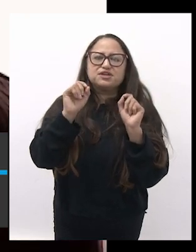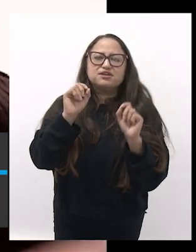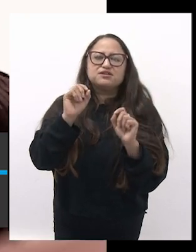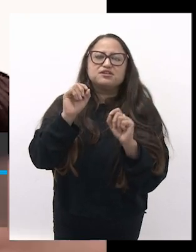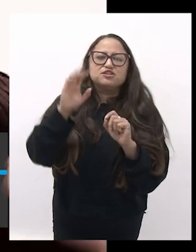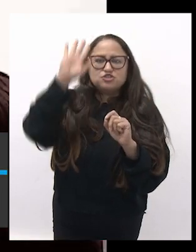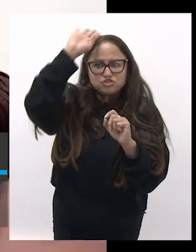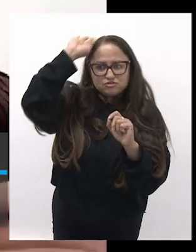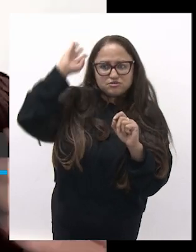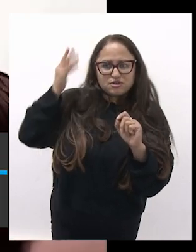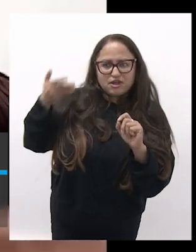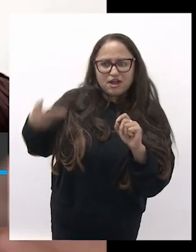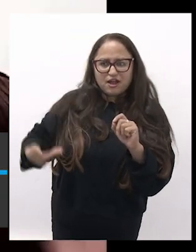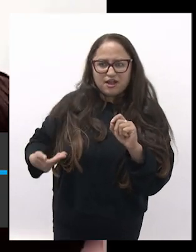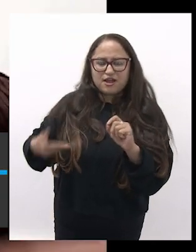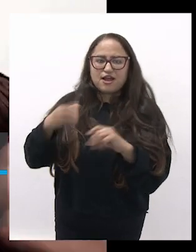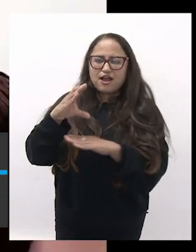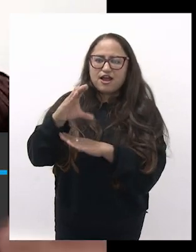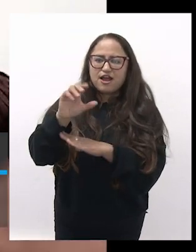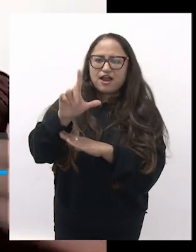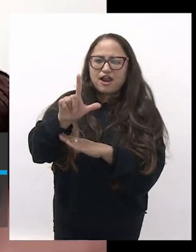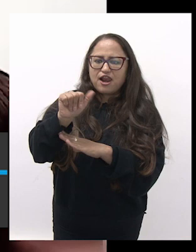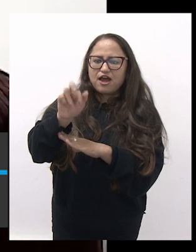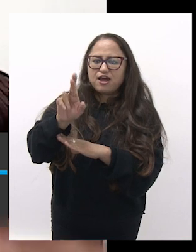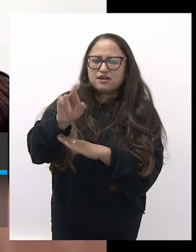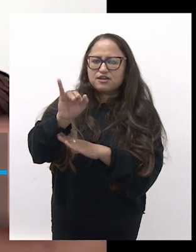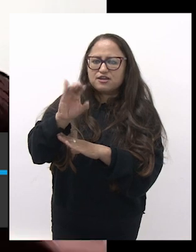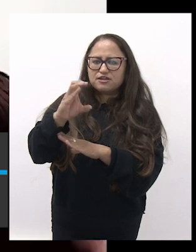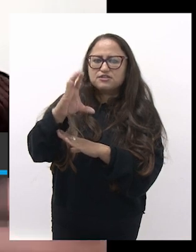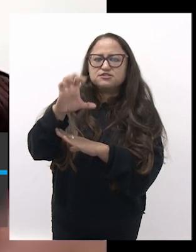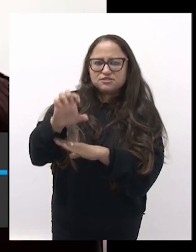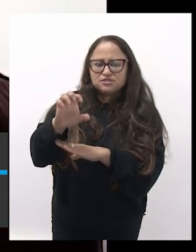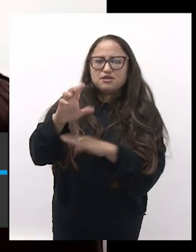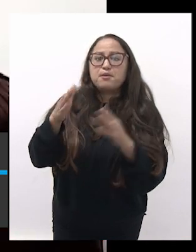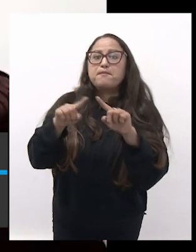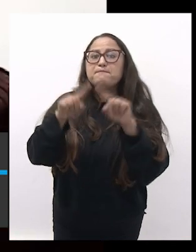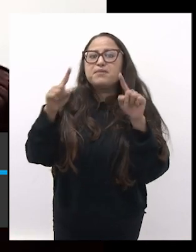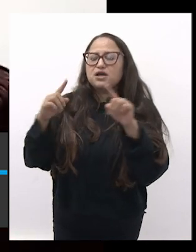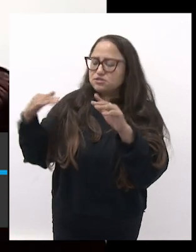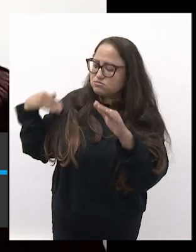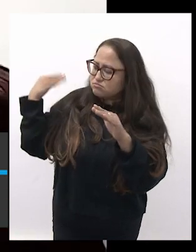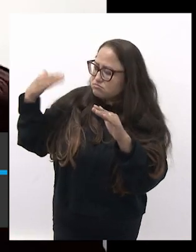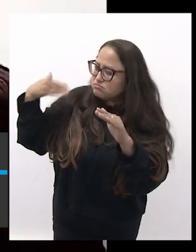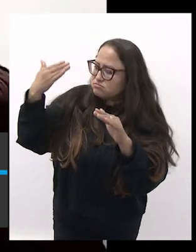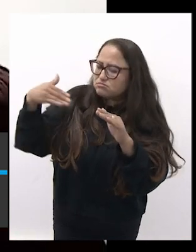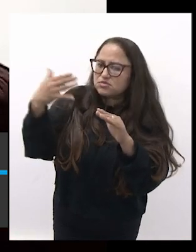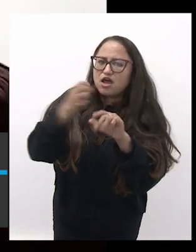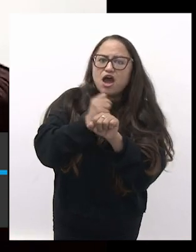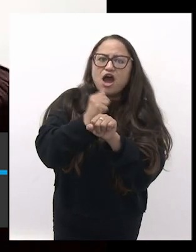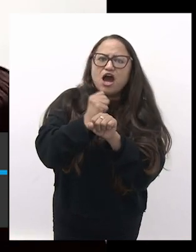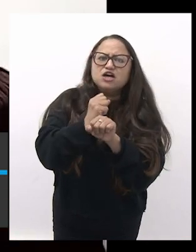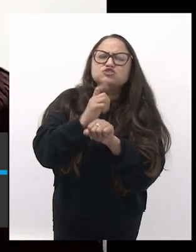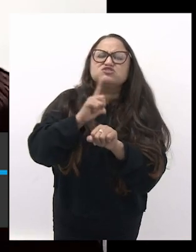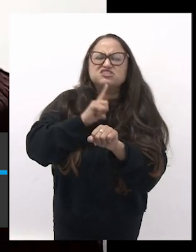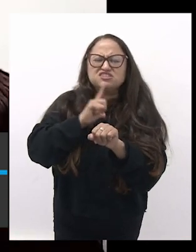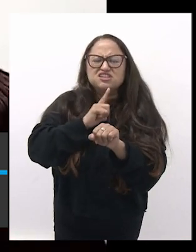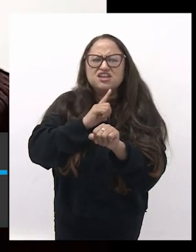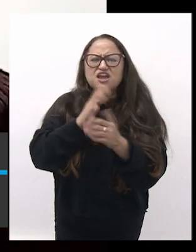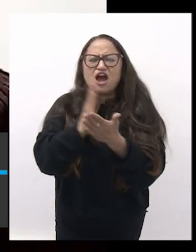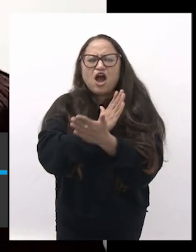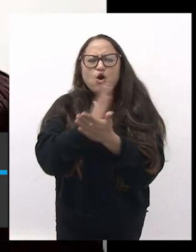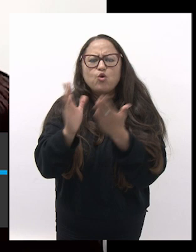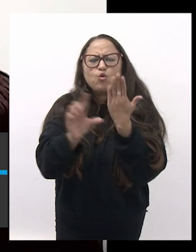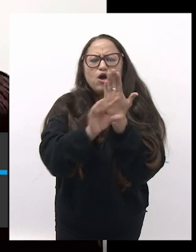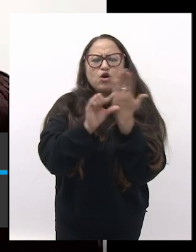mas durante esses anos, né, que você vem, tem algum autor ou uma obra